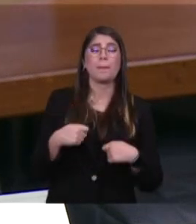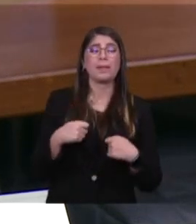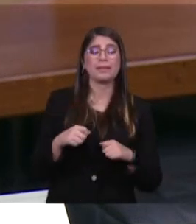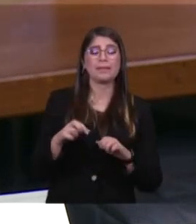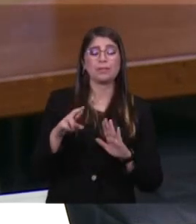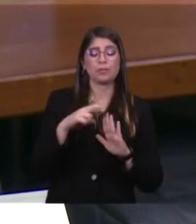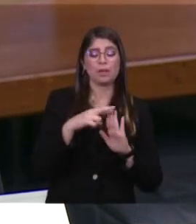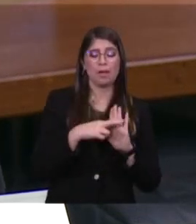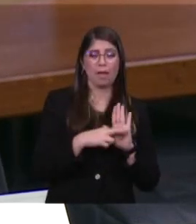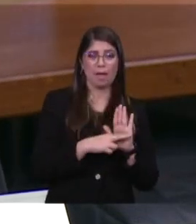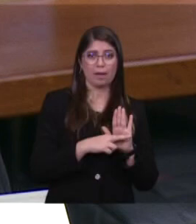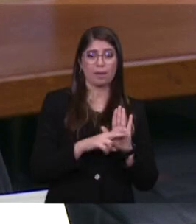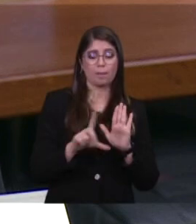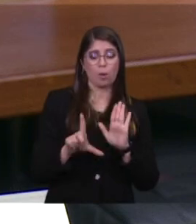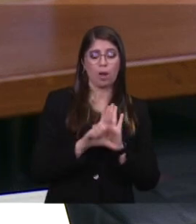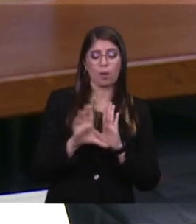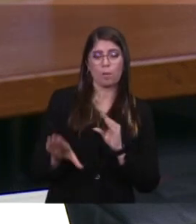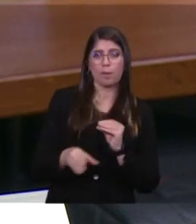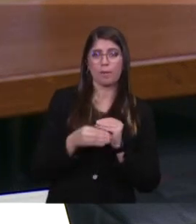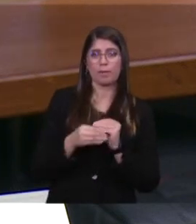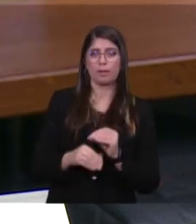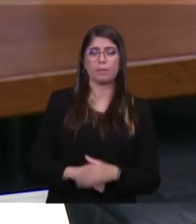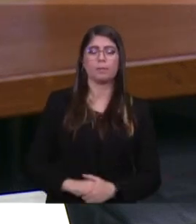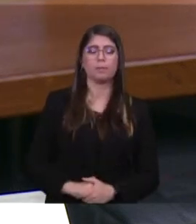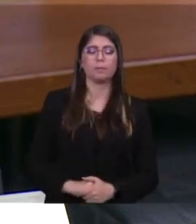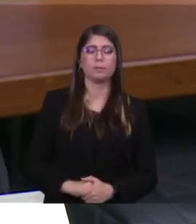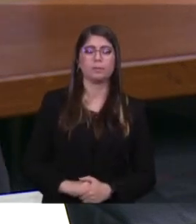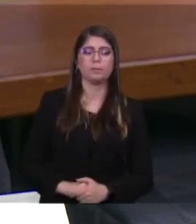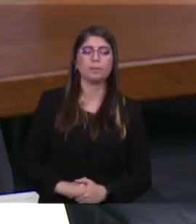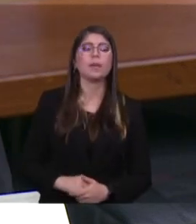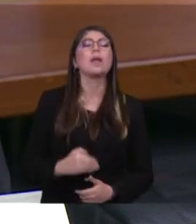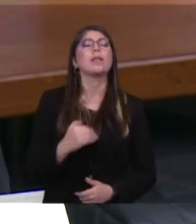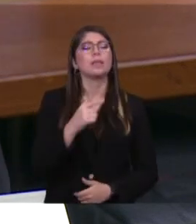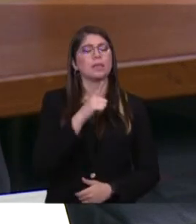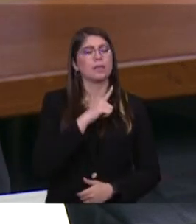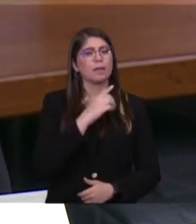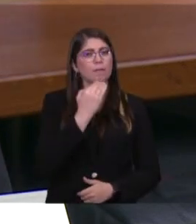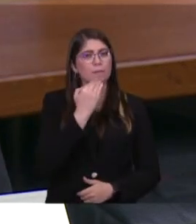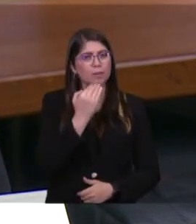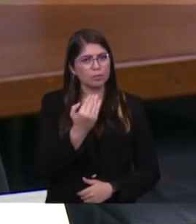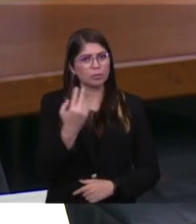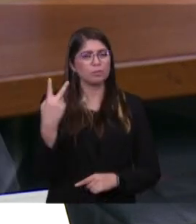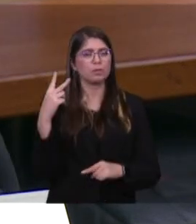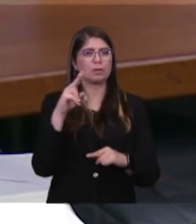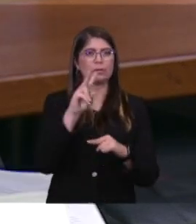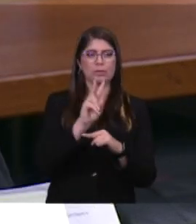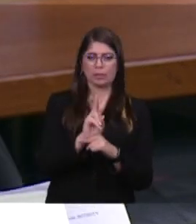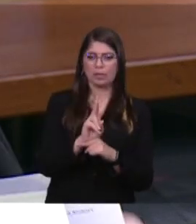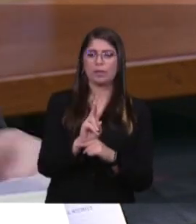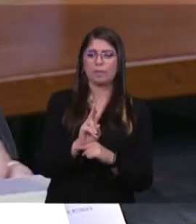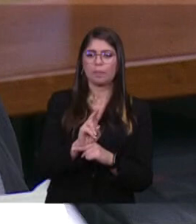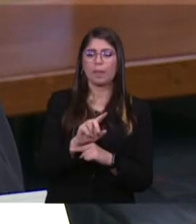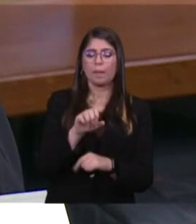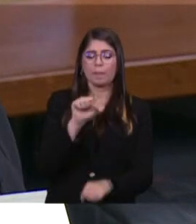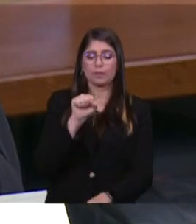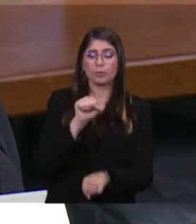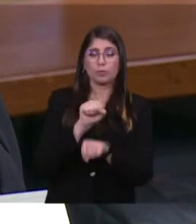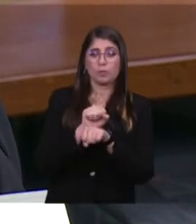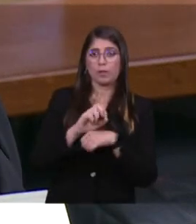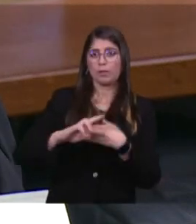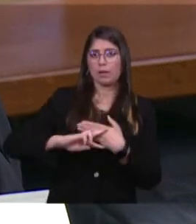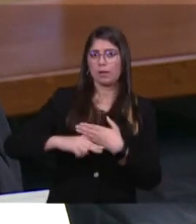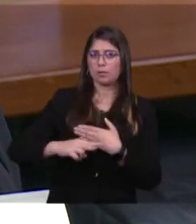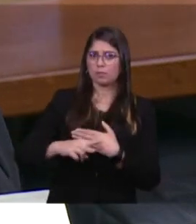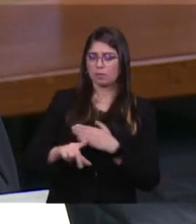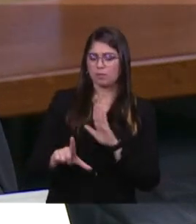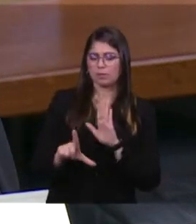lei complementar. Houve o pedido de medida cautelar para suspender de imediato os efeitos